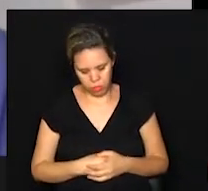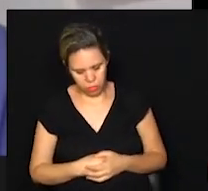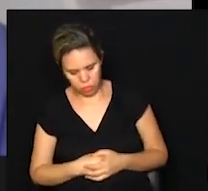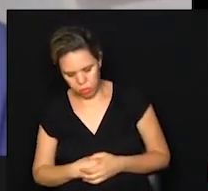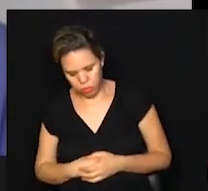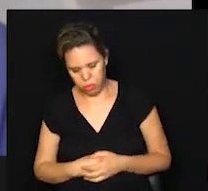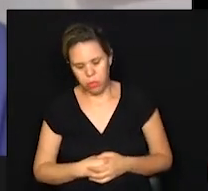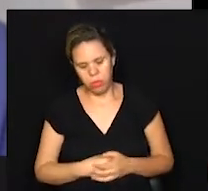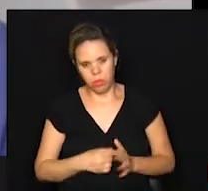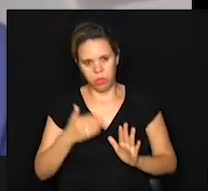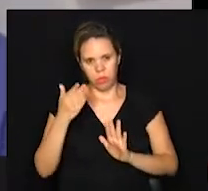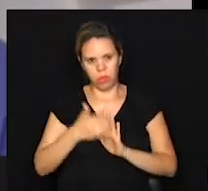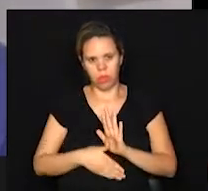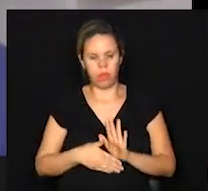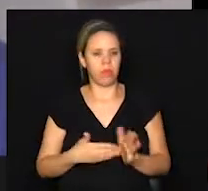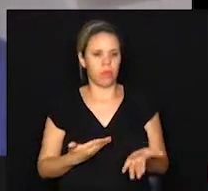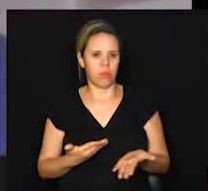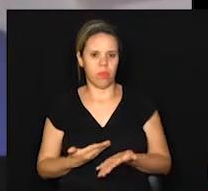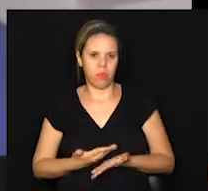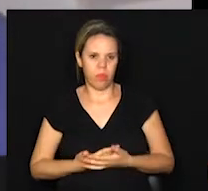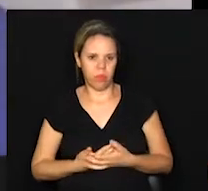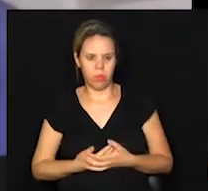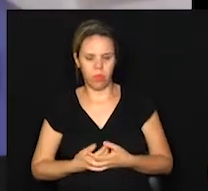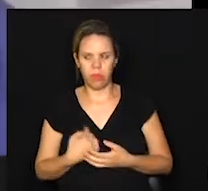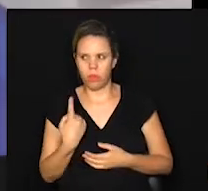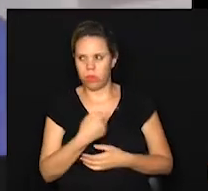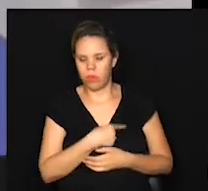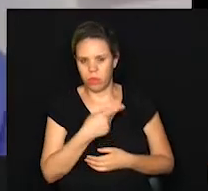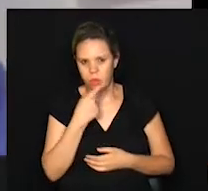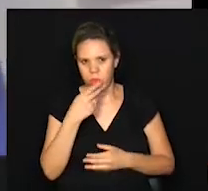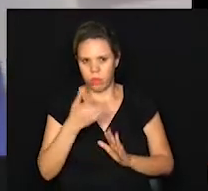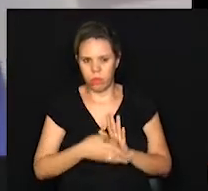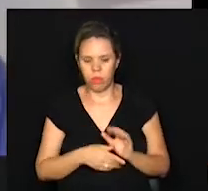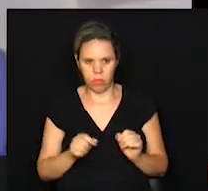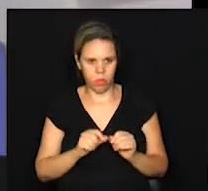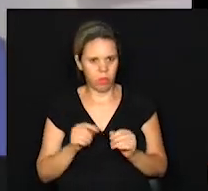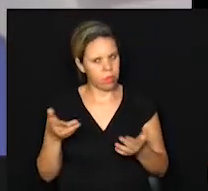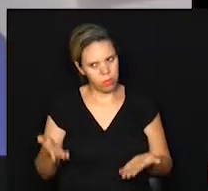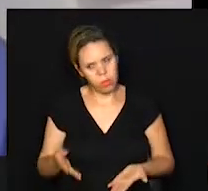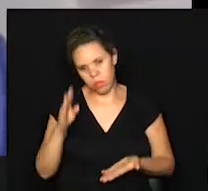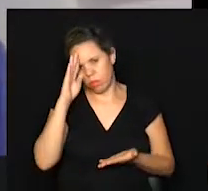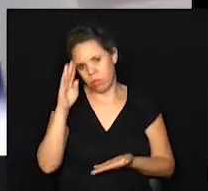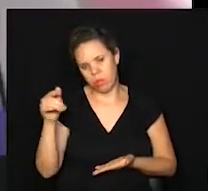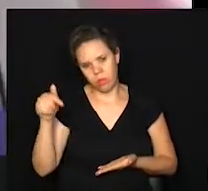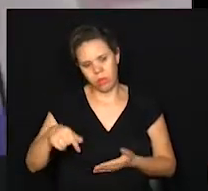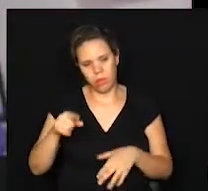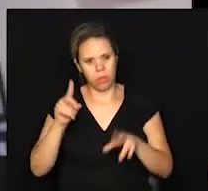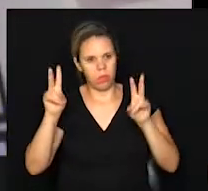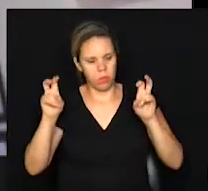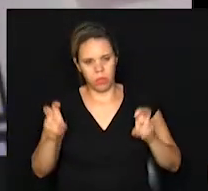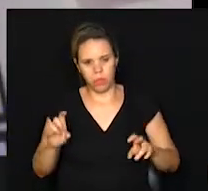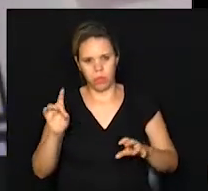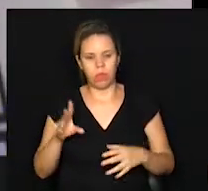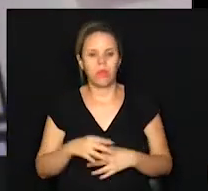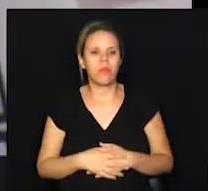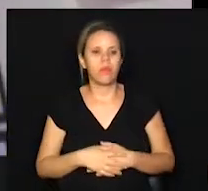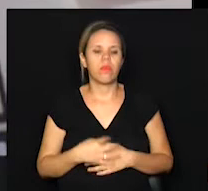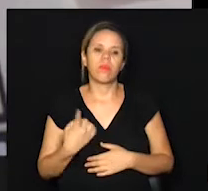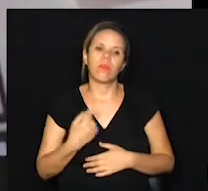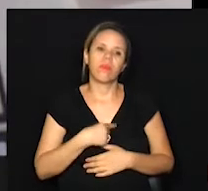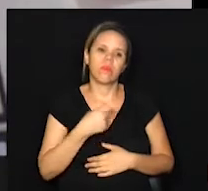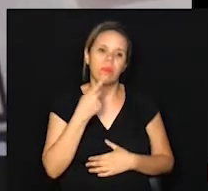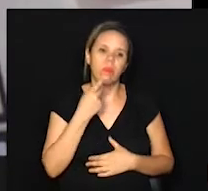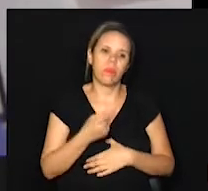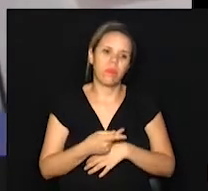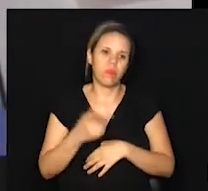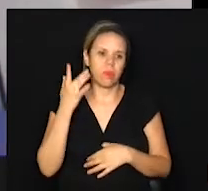comprovações que chancelam, né, o que nós estamos falando aqui, principalmente nesse tema, mas não somente, sobre tudo que a gente está falando.